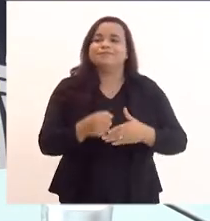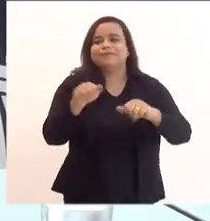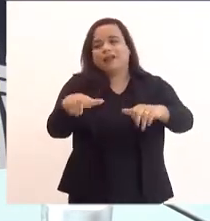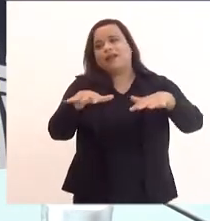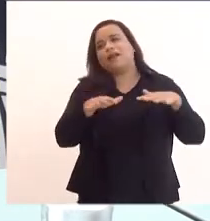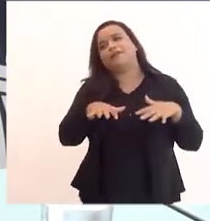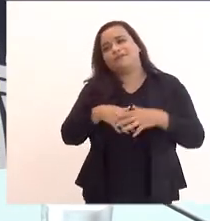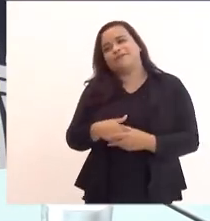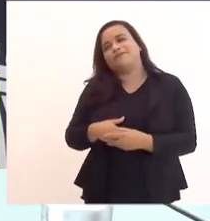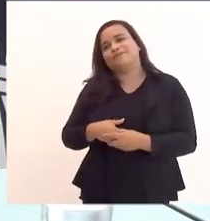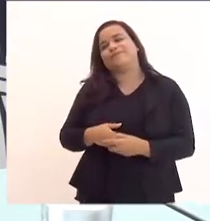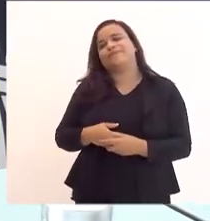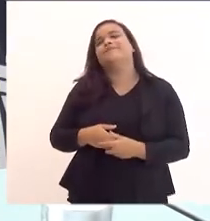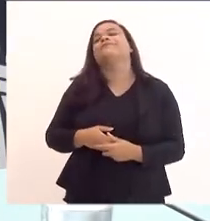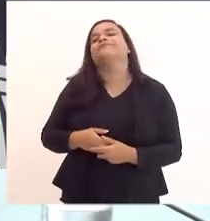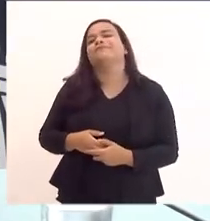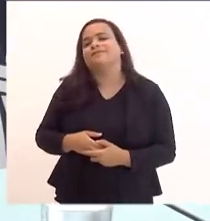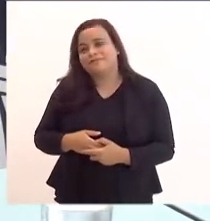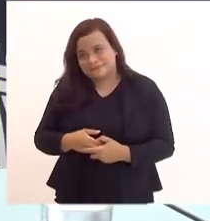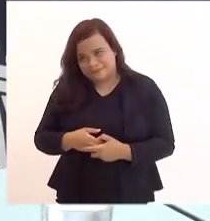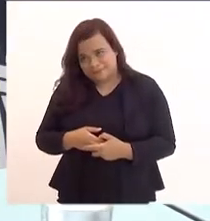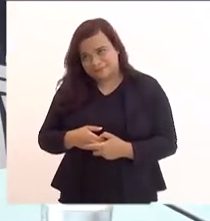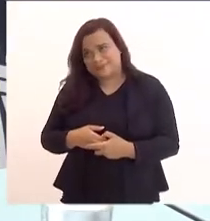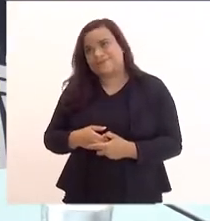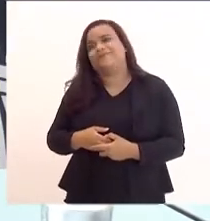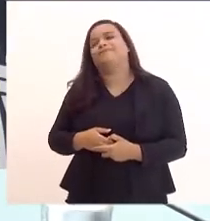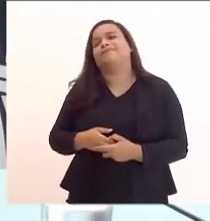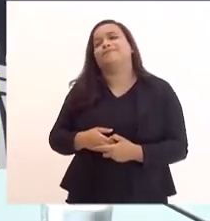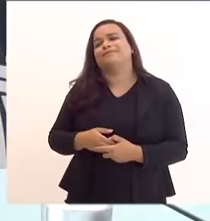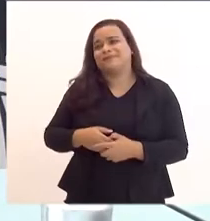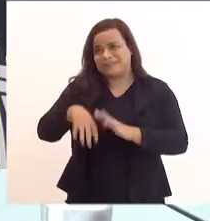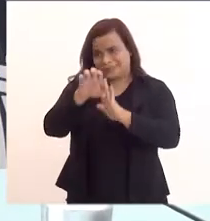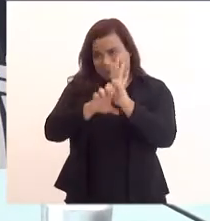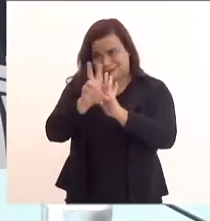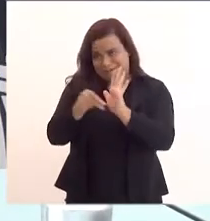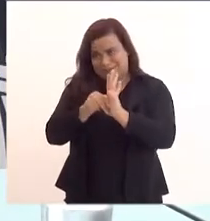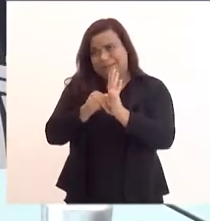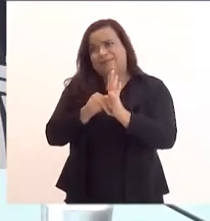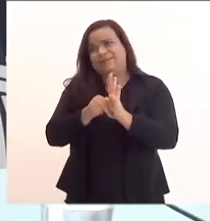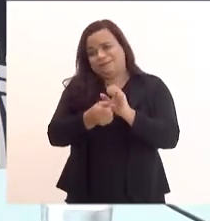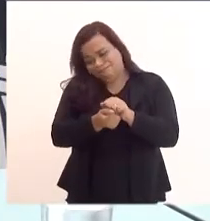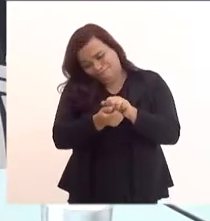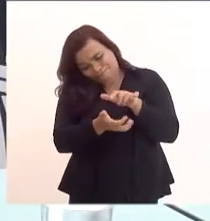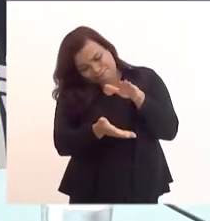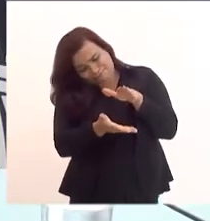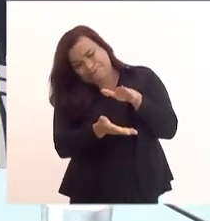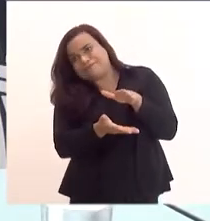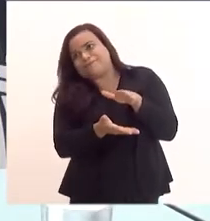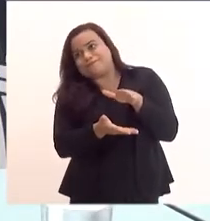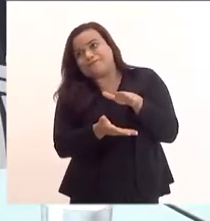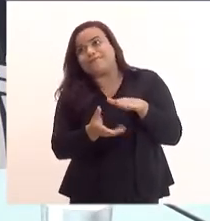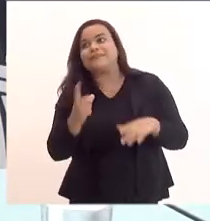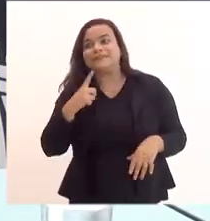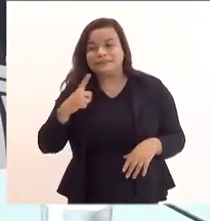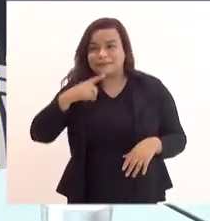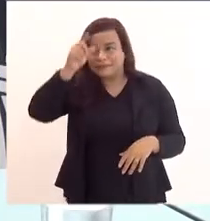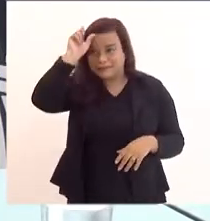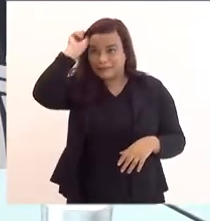né, como uma emenda só, é um catatal, é um outro relatório. Então, para discutir.